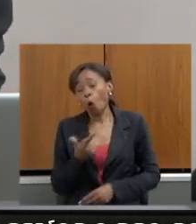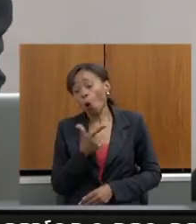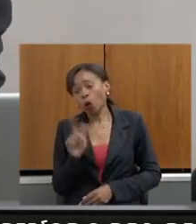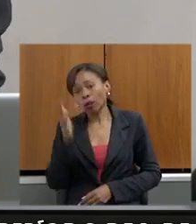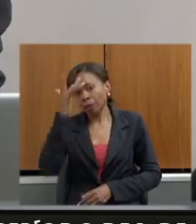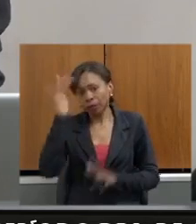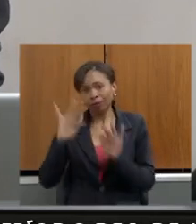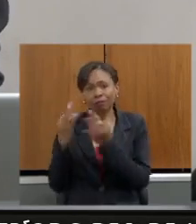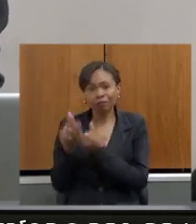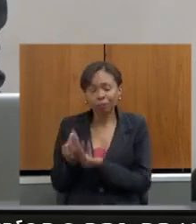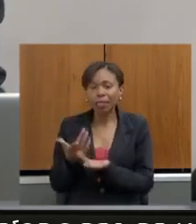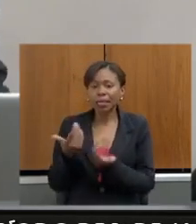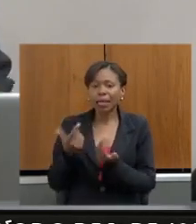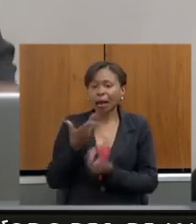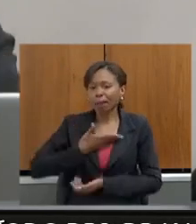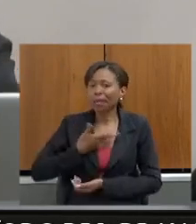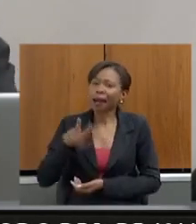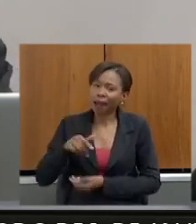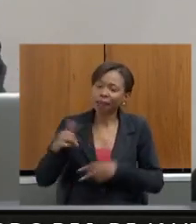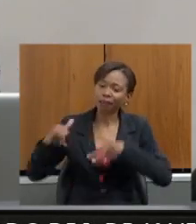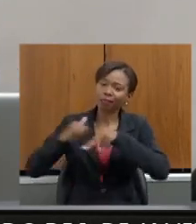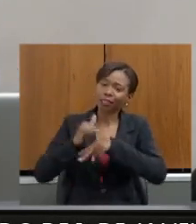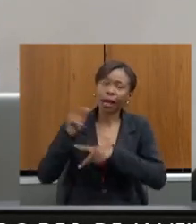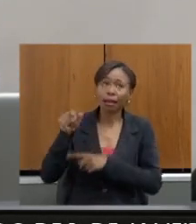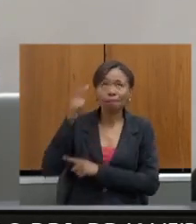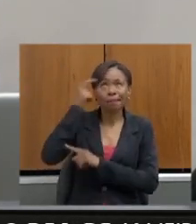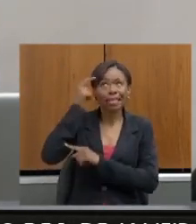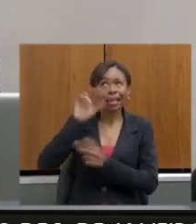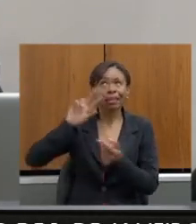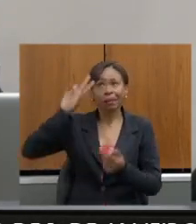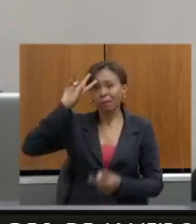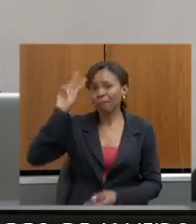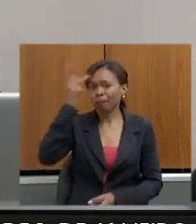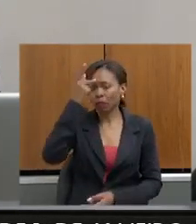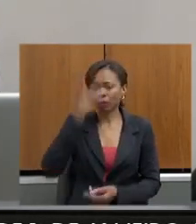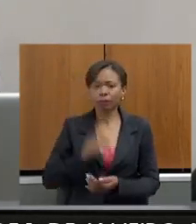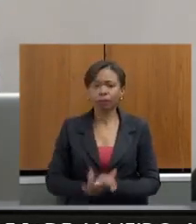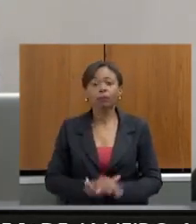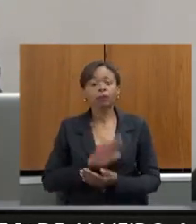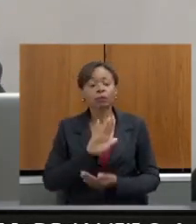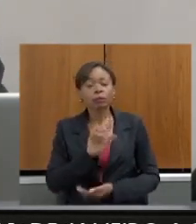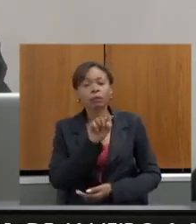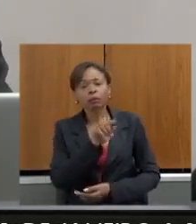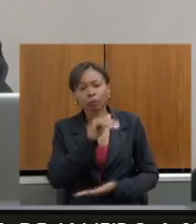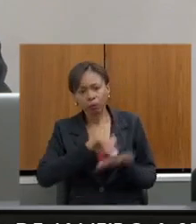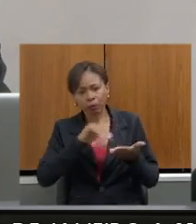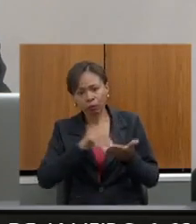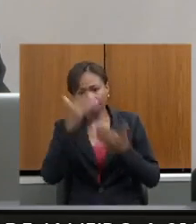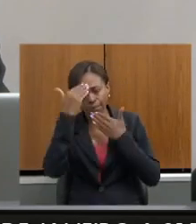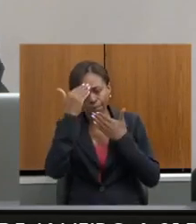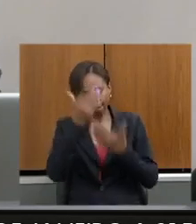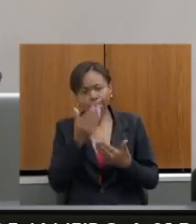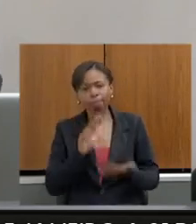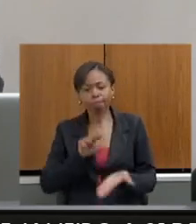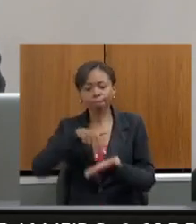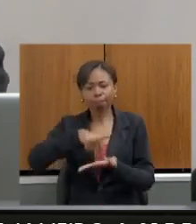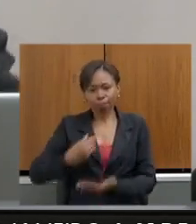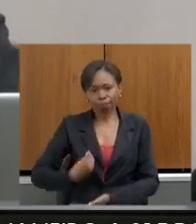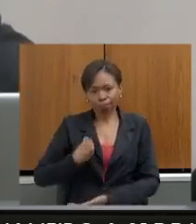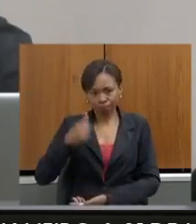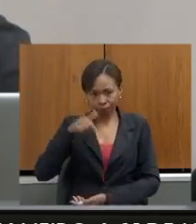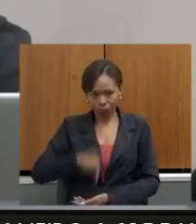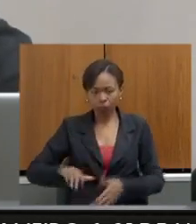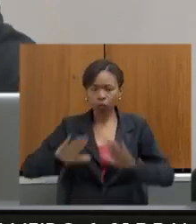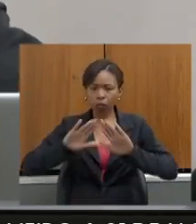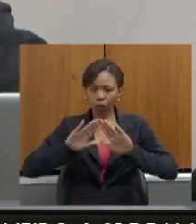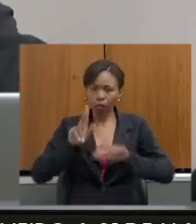um pouquinho diferente eu queria agradecer o senhor pela participação aqui no Assembleia fiscaliza é o apelo